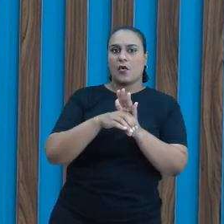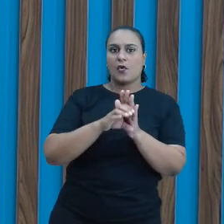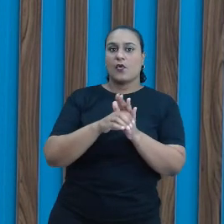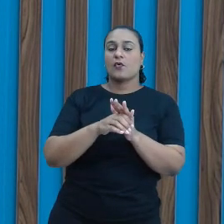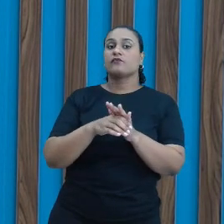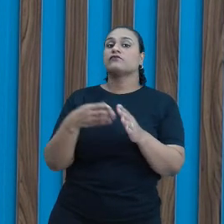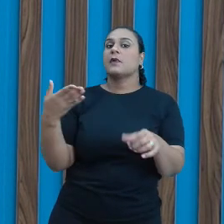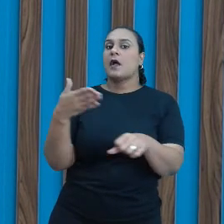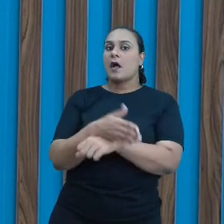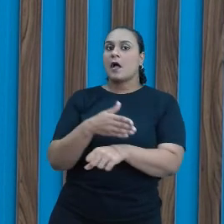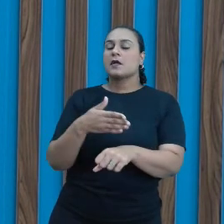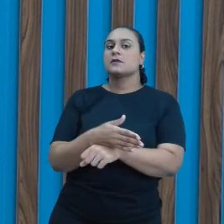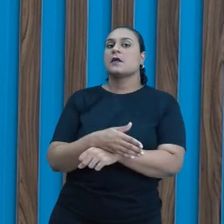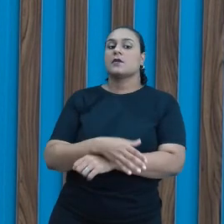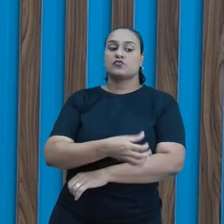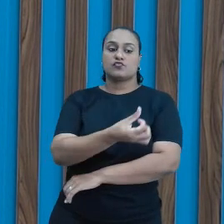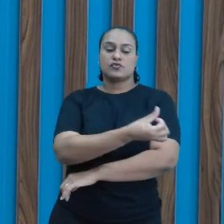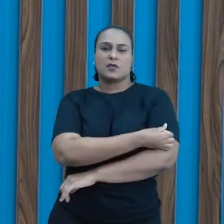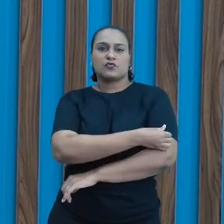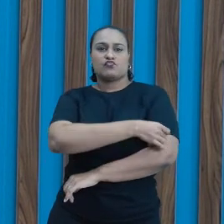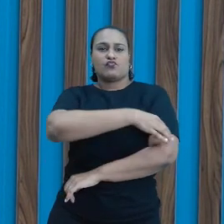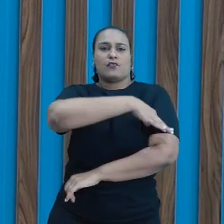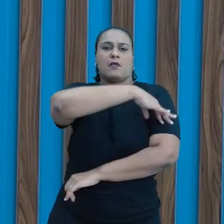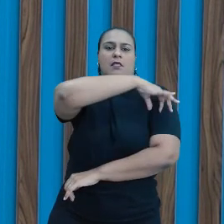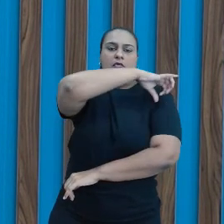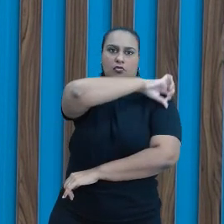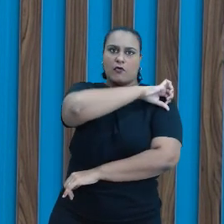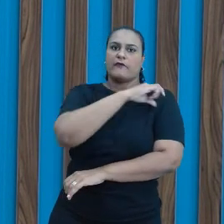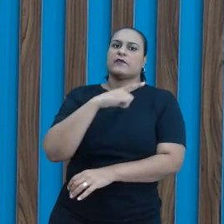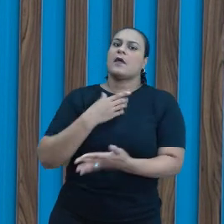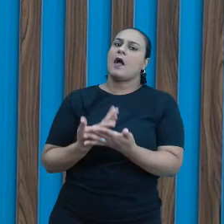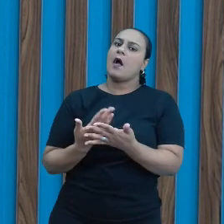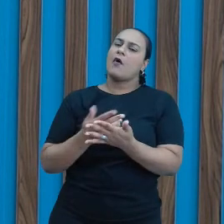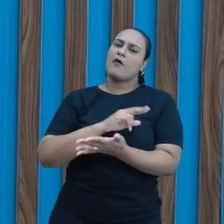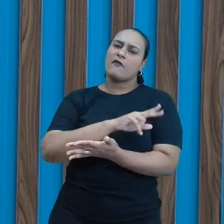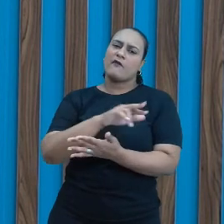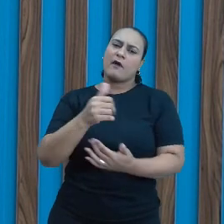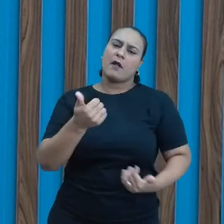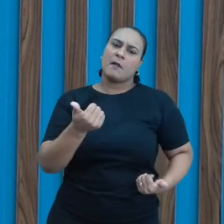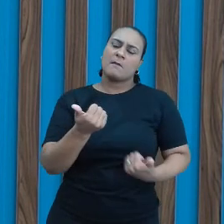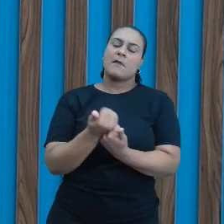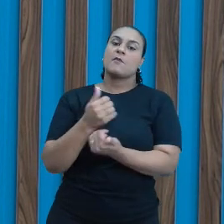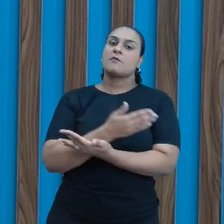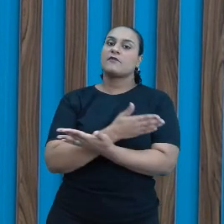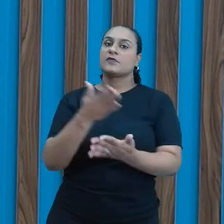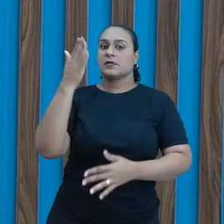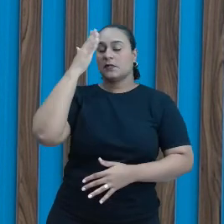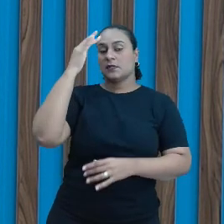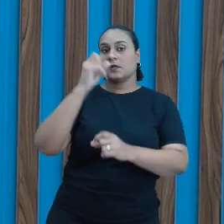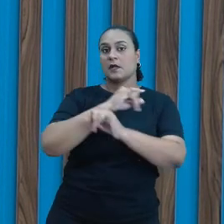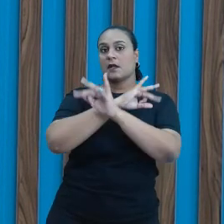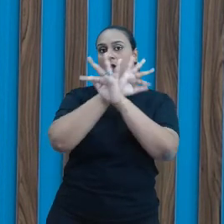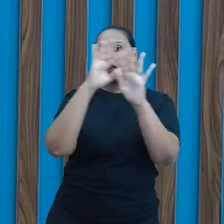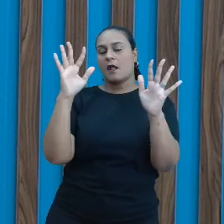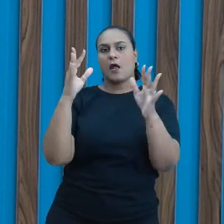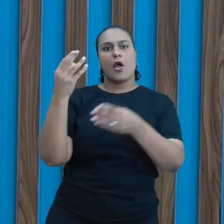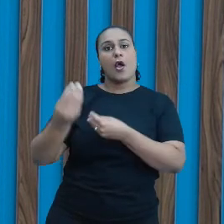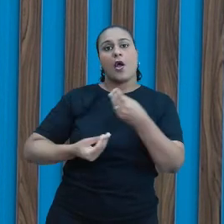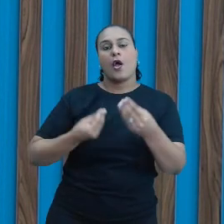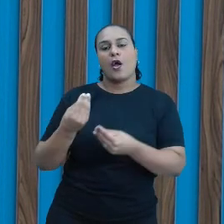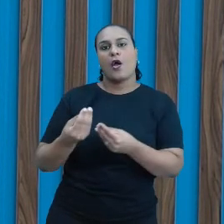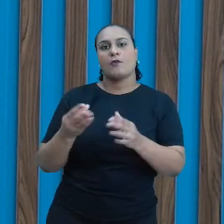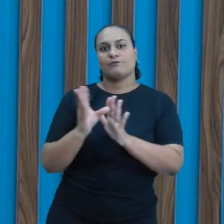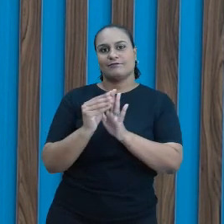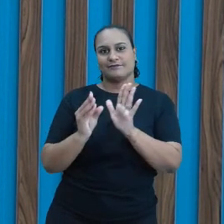canal inteiro, né, do 6º ao 9º ano, tem várias aulas que servem de suporte para você entender bem quais são essas transformações. E agora